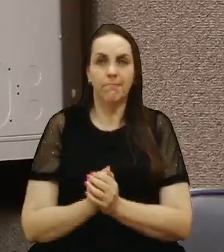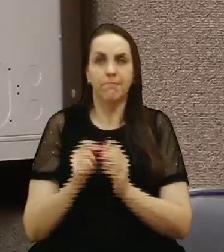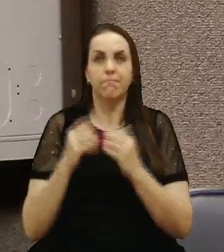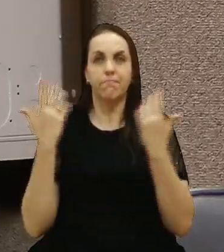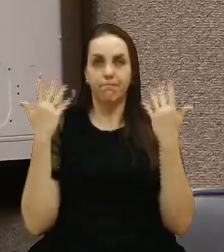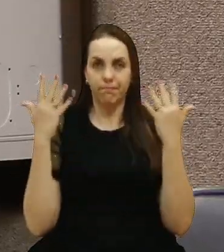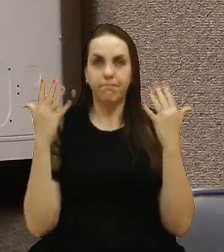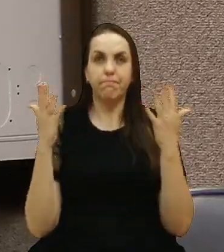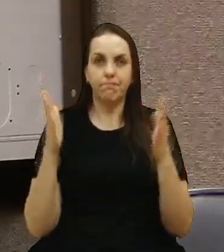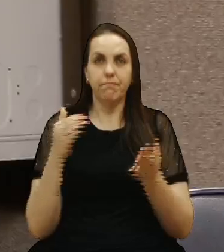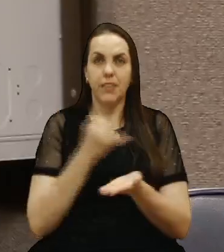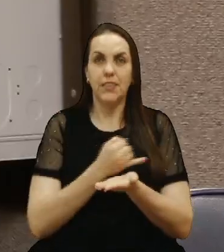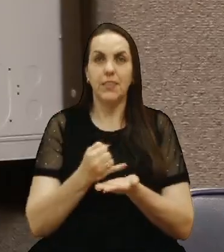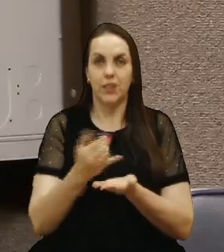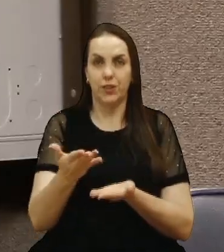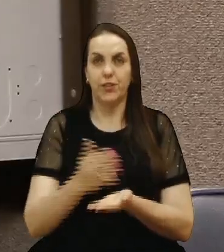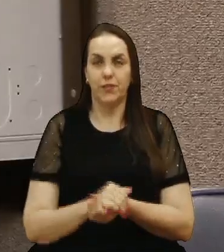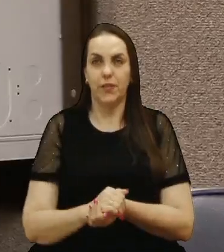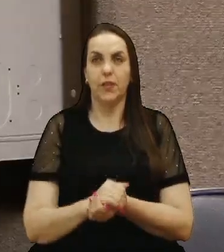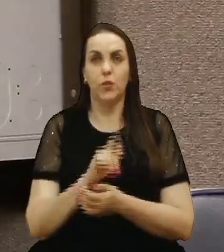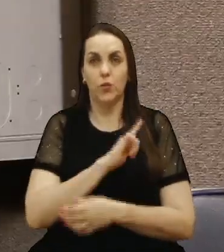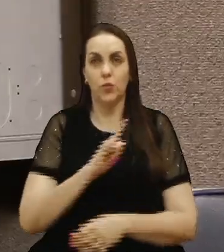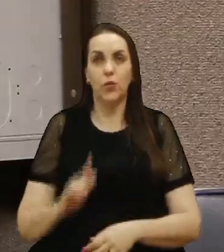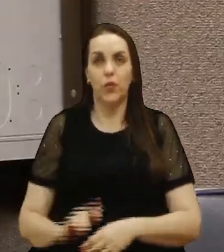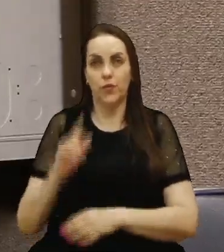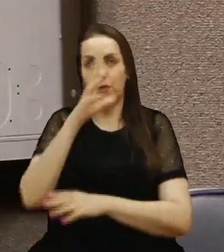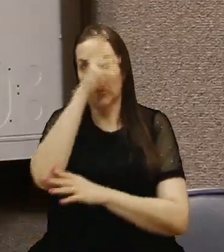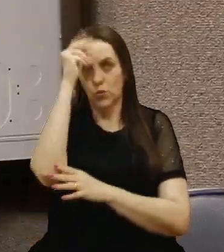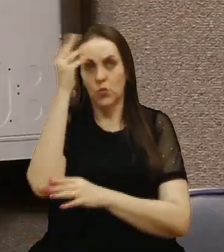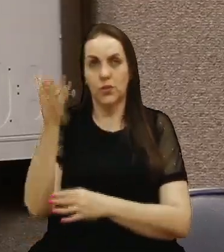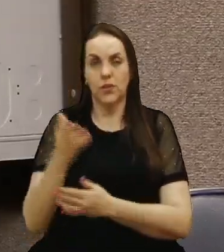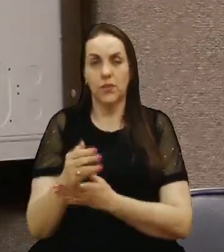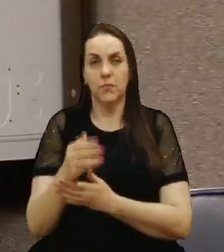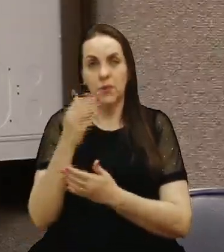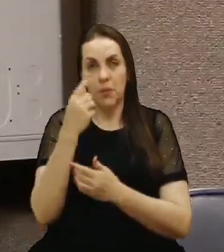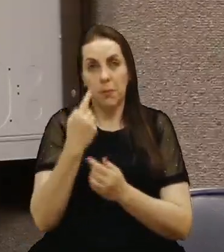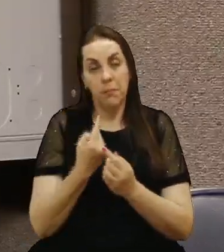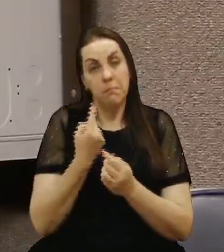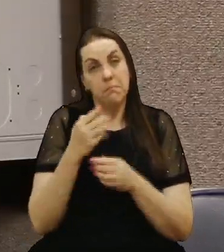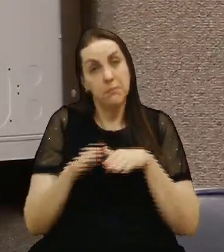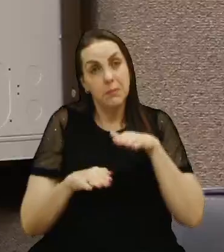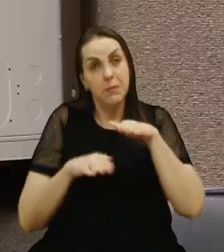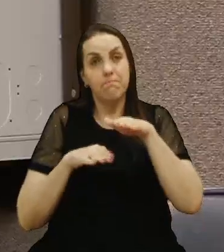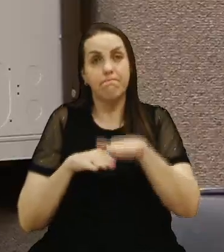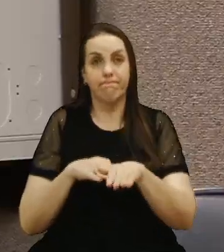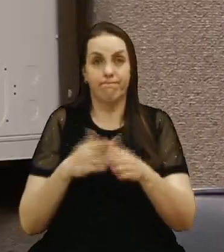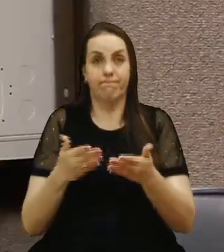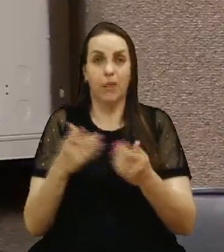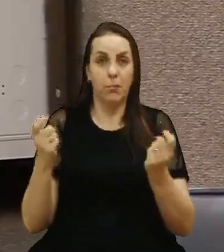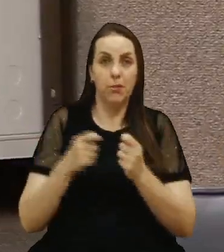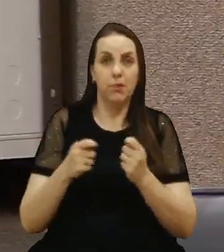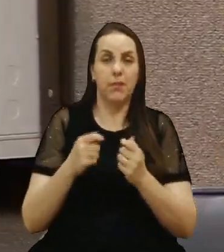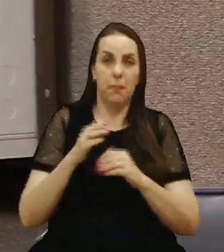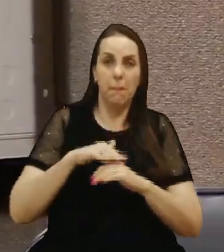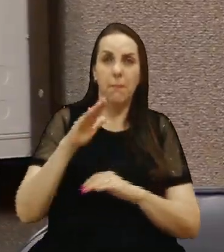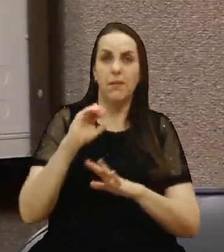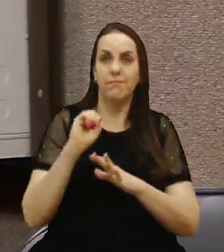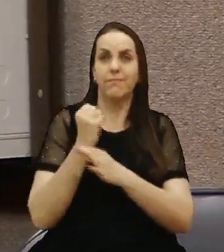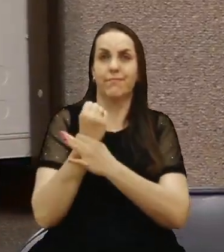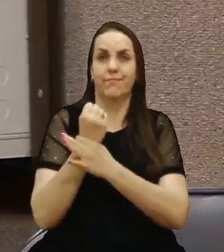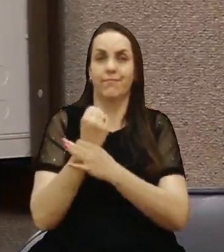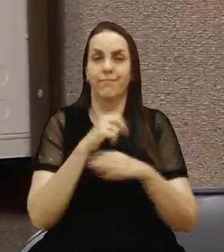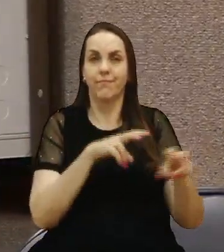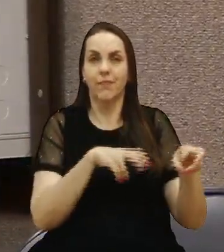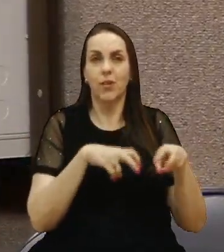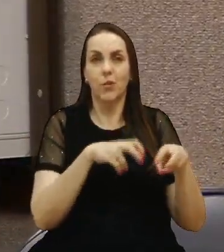parabéns já por essa iniciativa do governo municipal. É um primeiro passo. É um primeiro passo para que a gente possa ter mais segurança, para que os agricultores